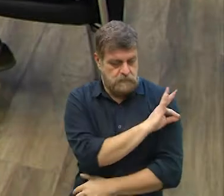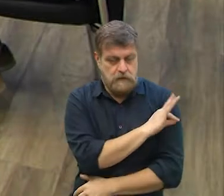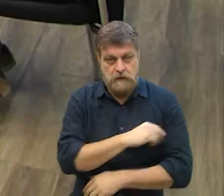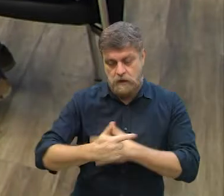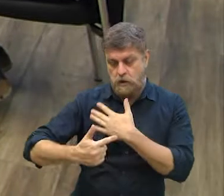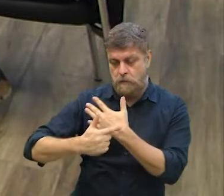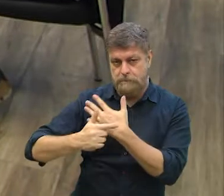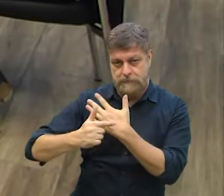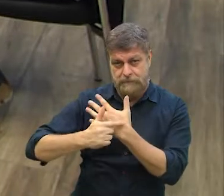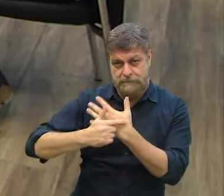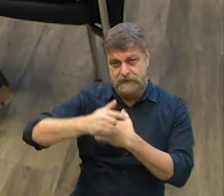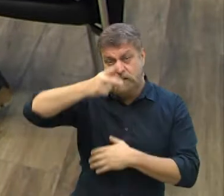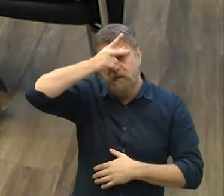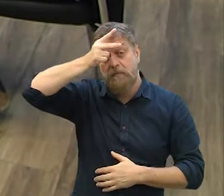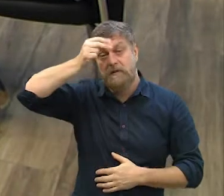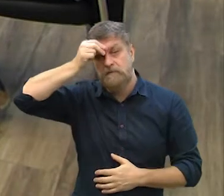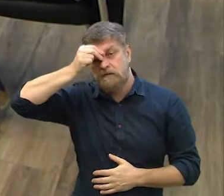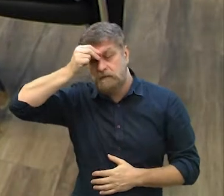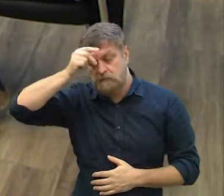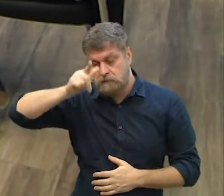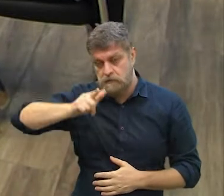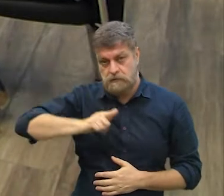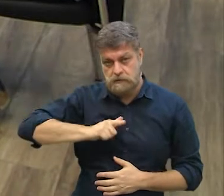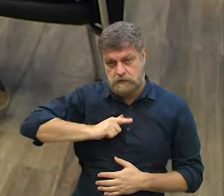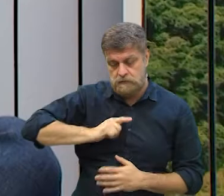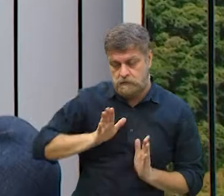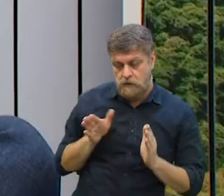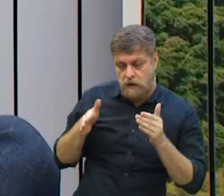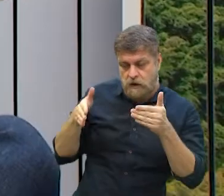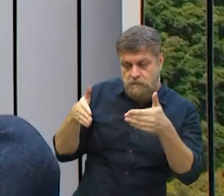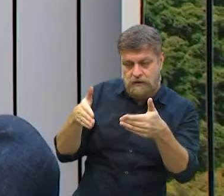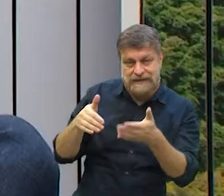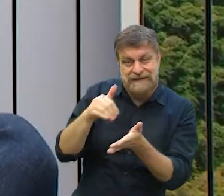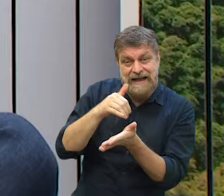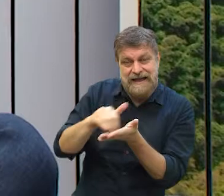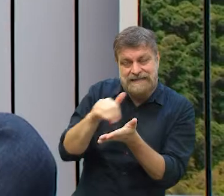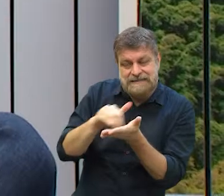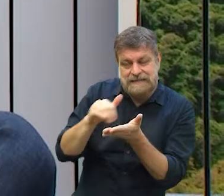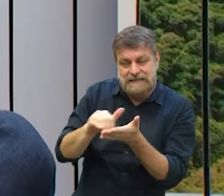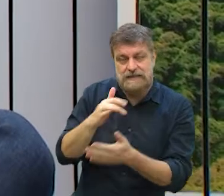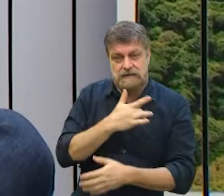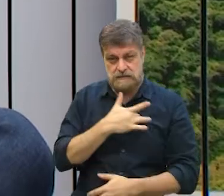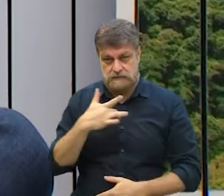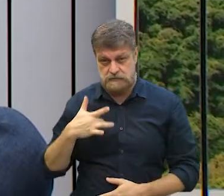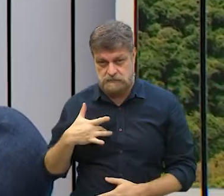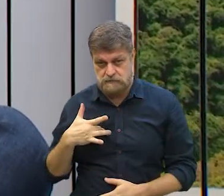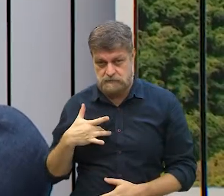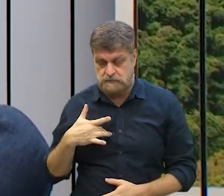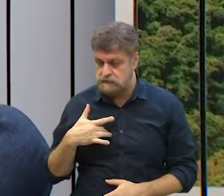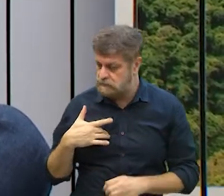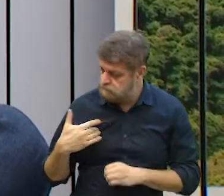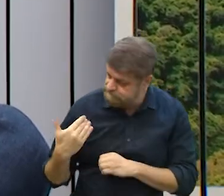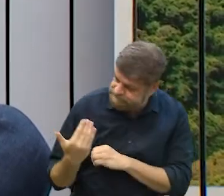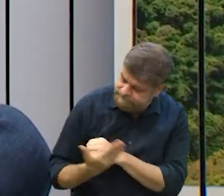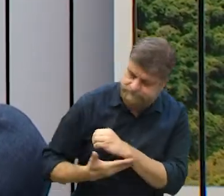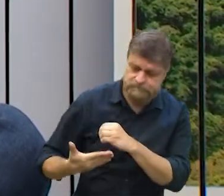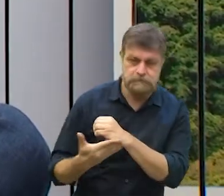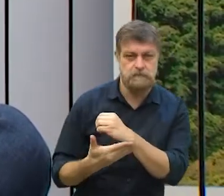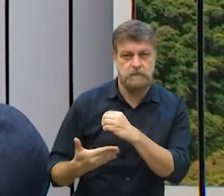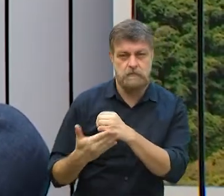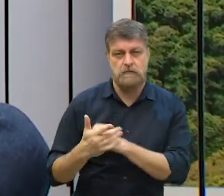O papel do poder executivo, né, especificamente da Secretaria de Saúde, ela